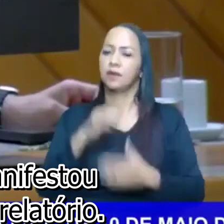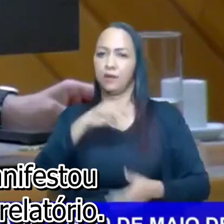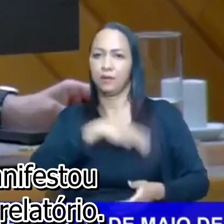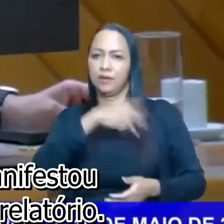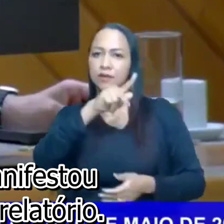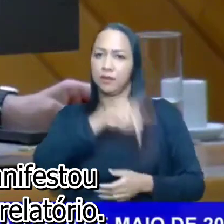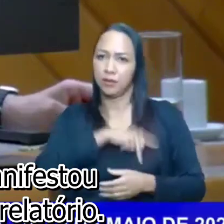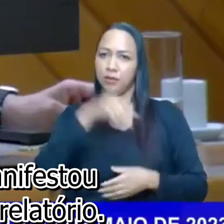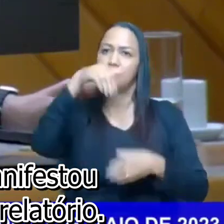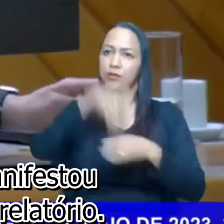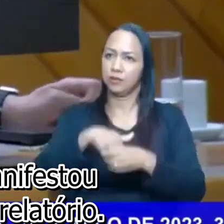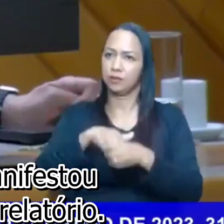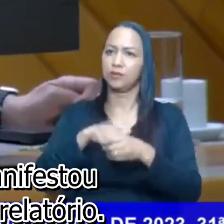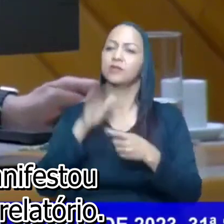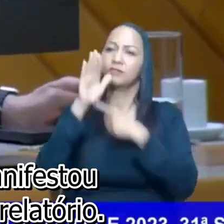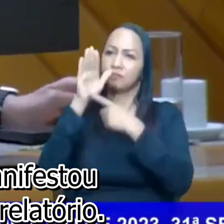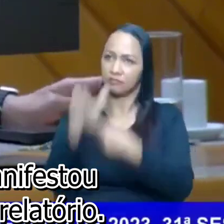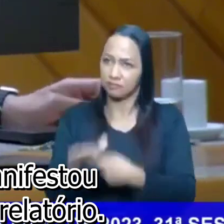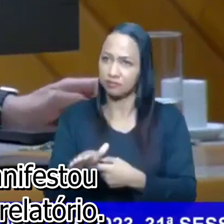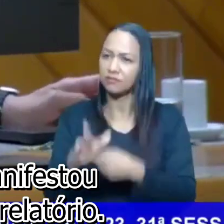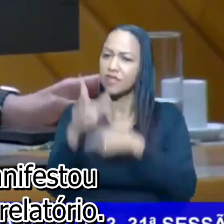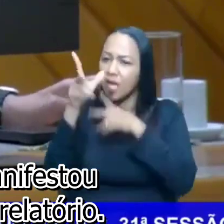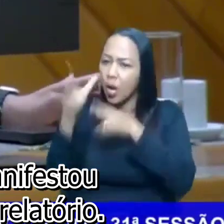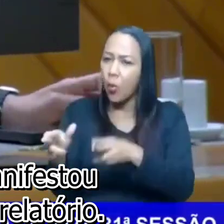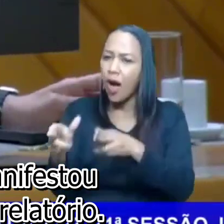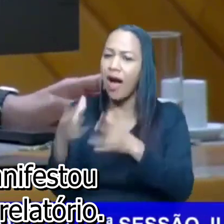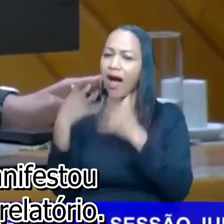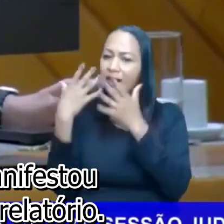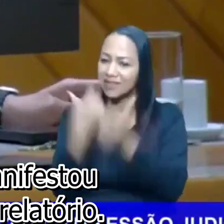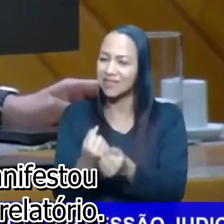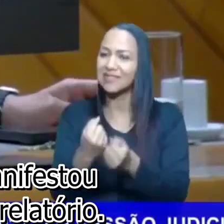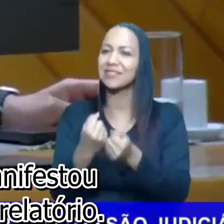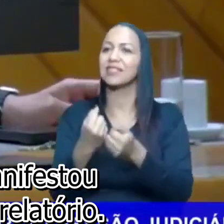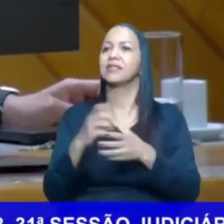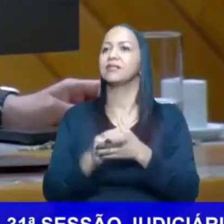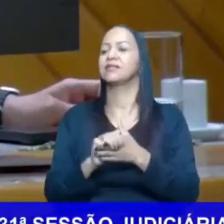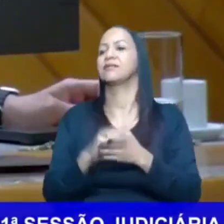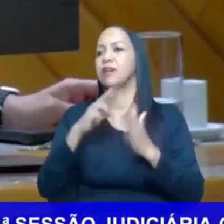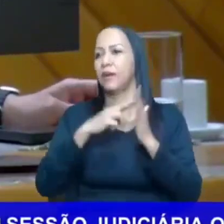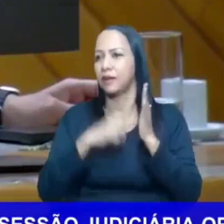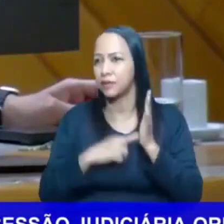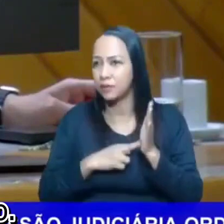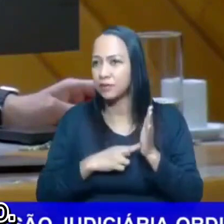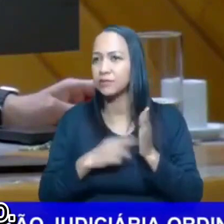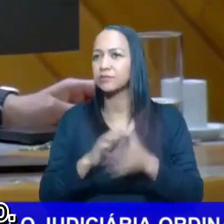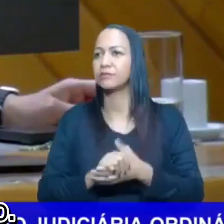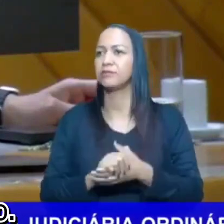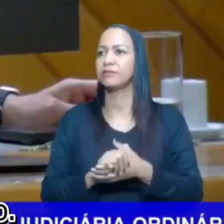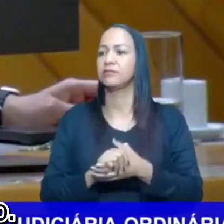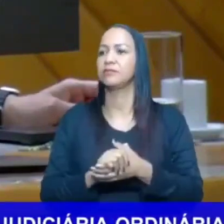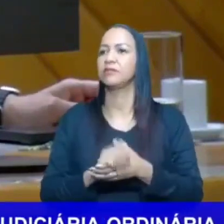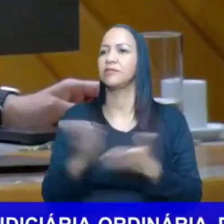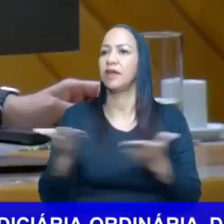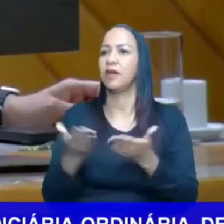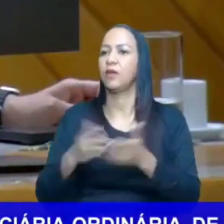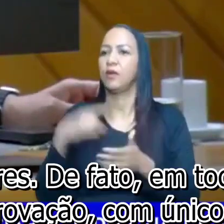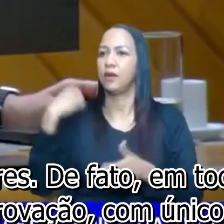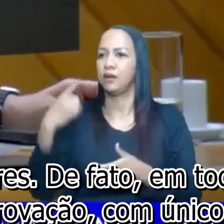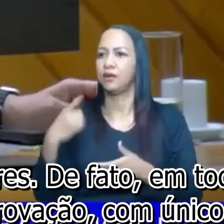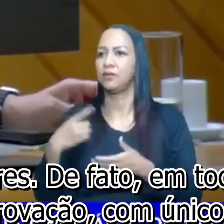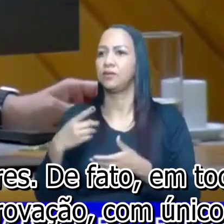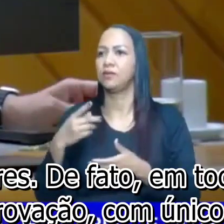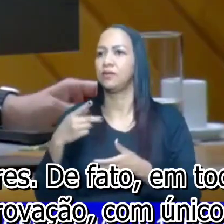Público Eleitoral também se manifestou nesse mesmo sentido em todos os feitos. É o relatório. Vamos ouvir o doutor Pablo.